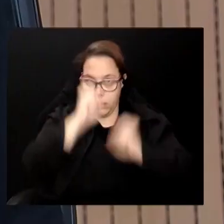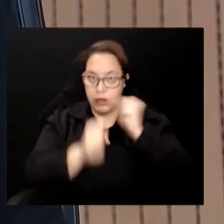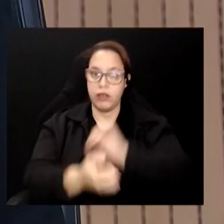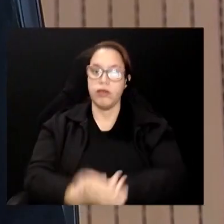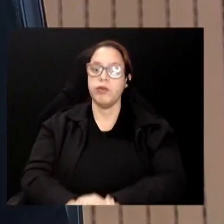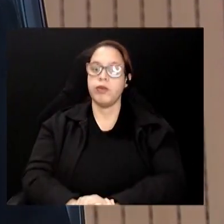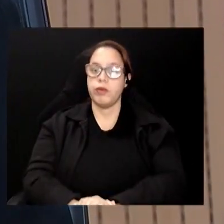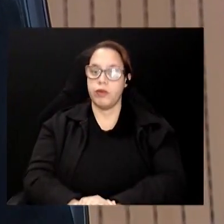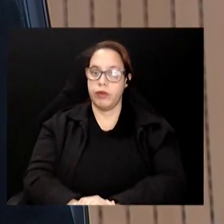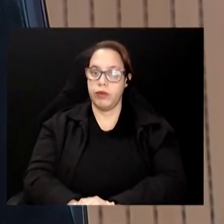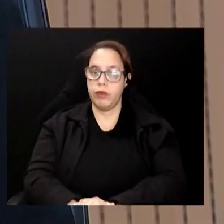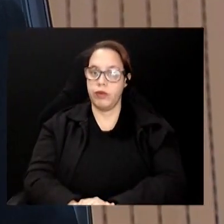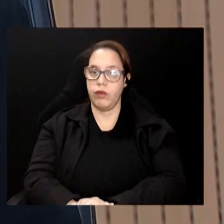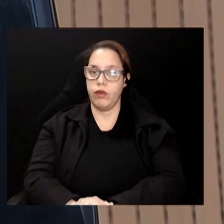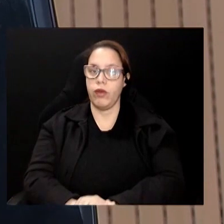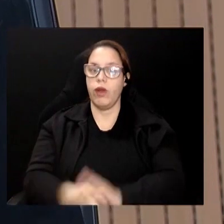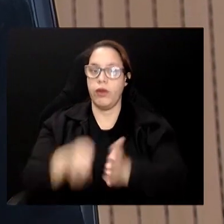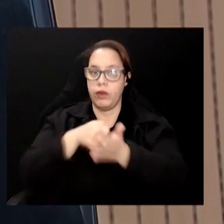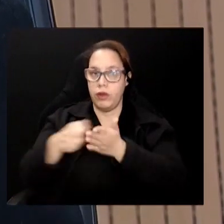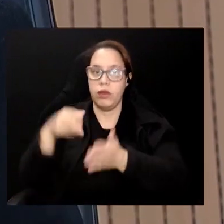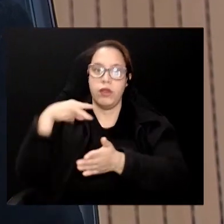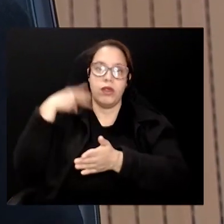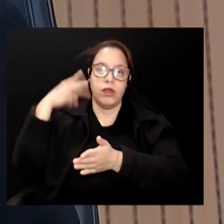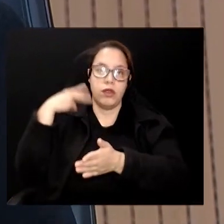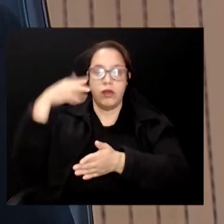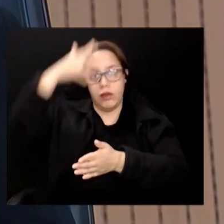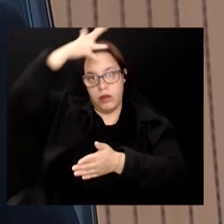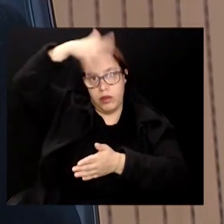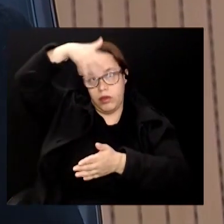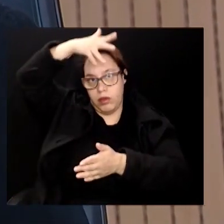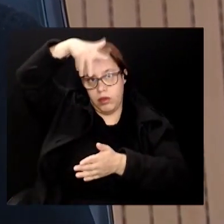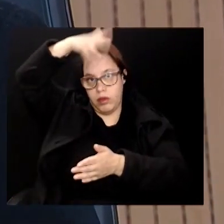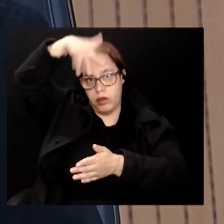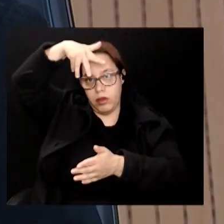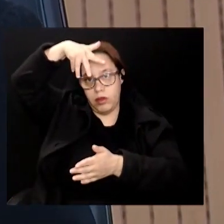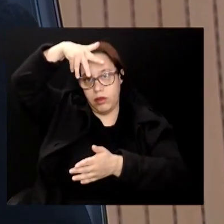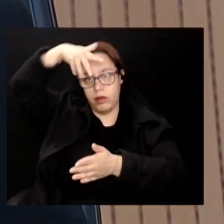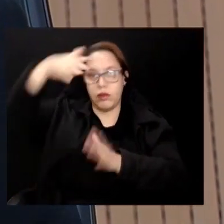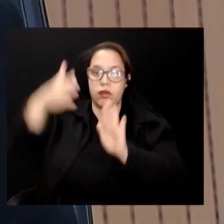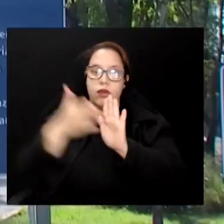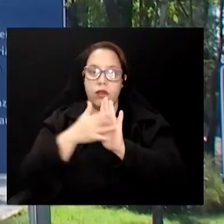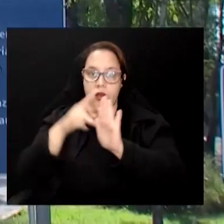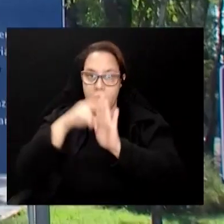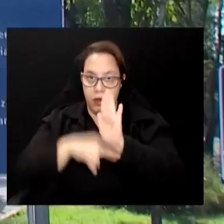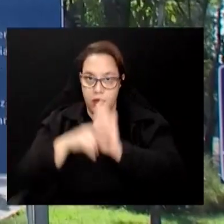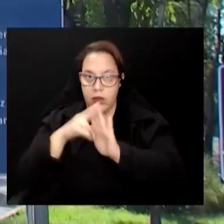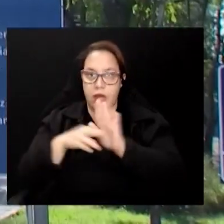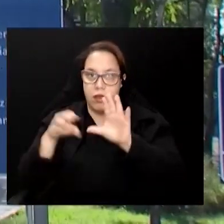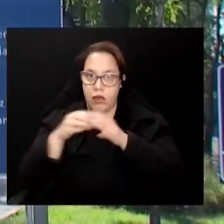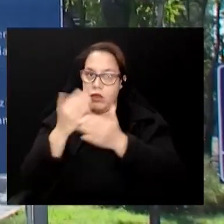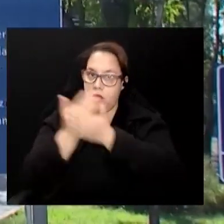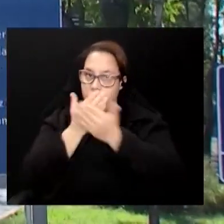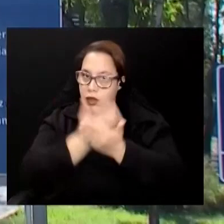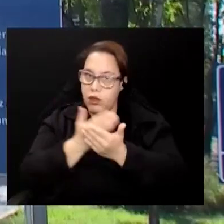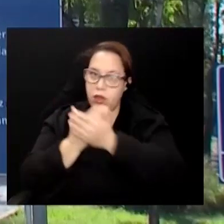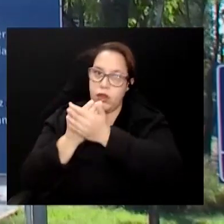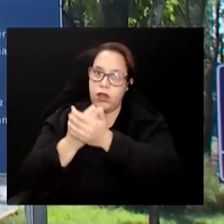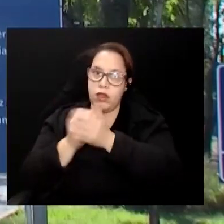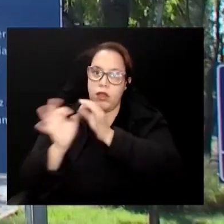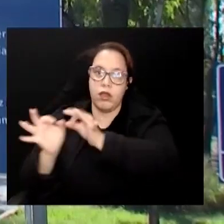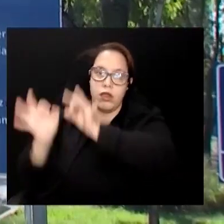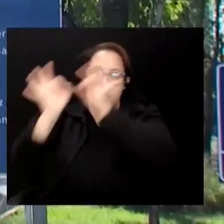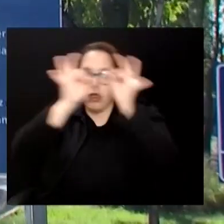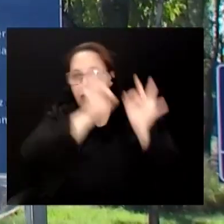De autoria do vereador Rodrigo Farmadic, o requerimento cria uma comissão de estudos para acompanhar a